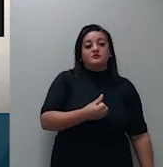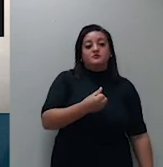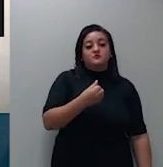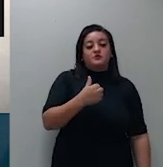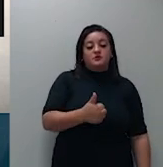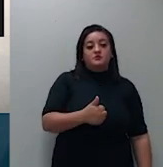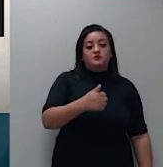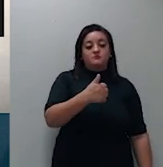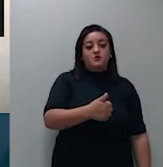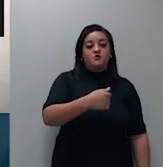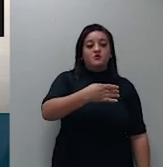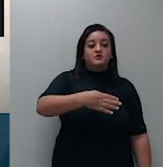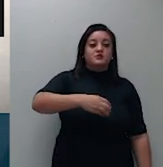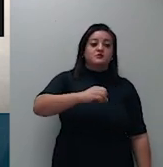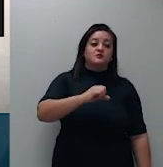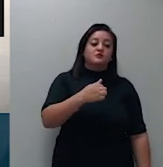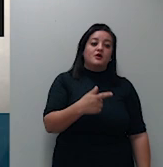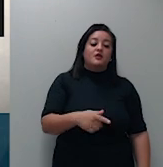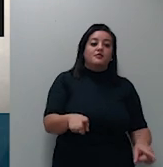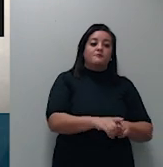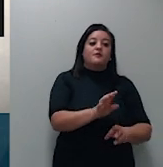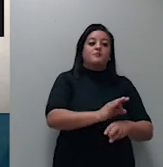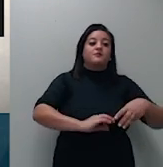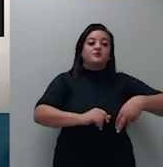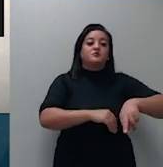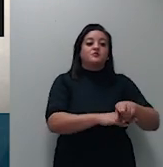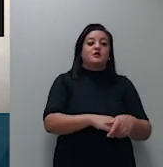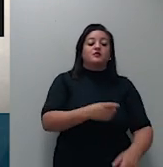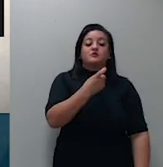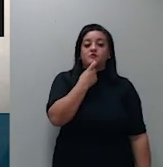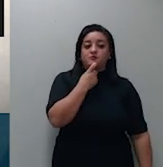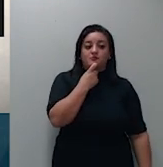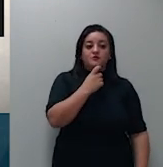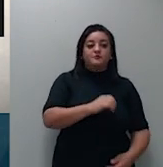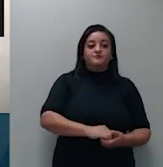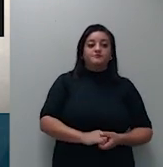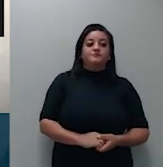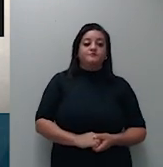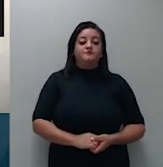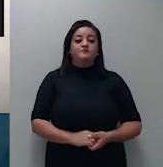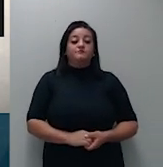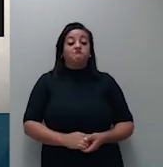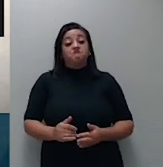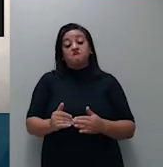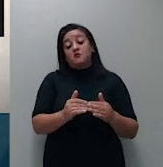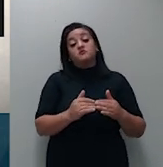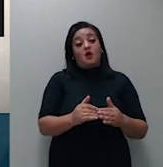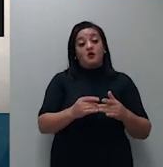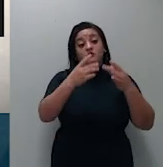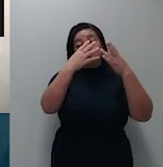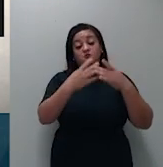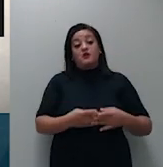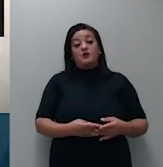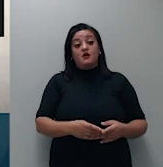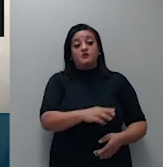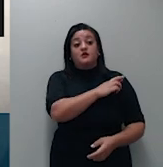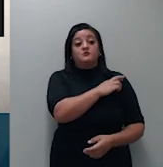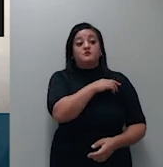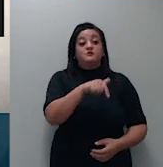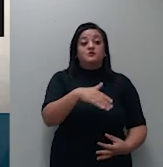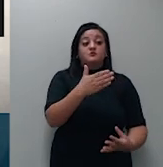550 407 também de relatoria do ministro Salomão diante disso